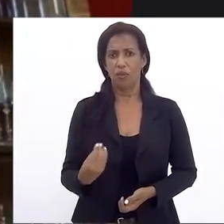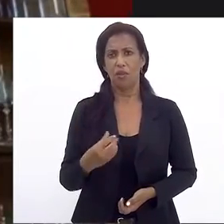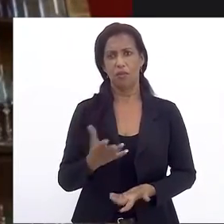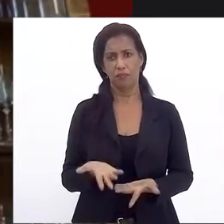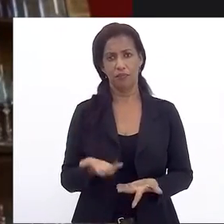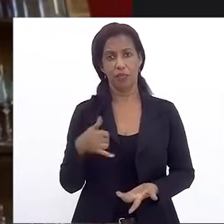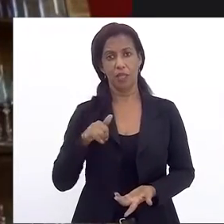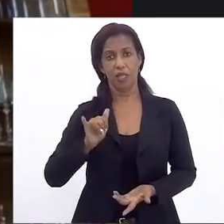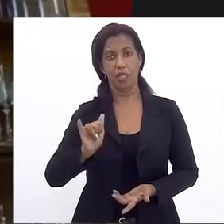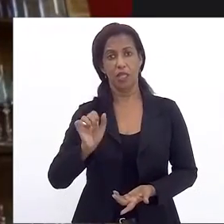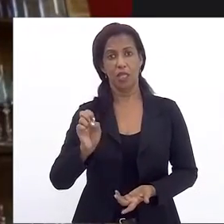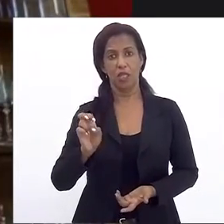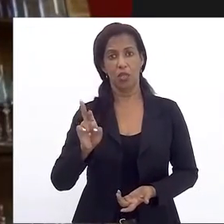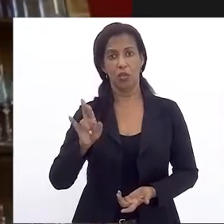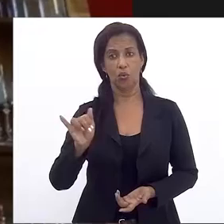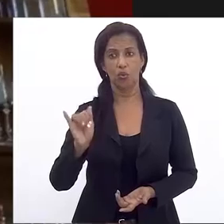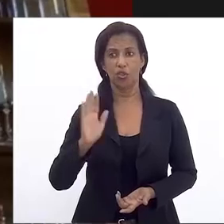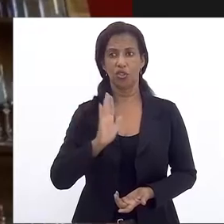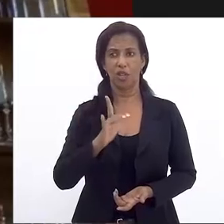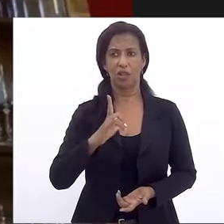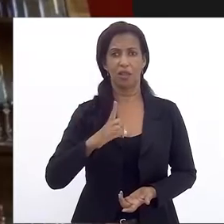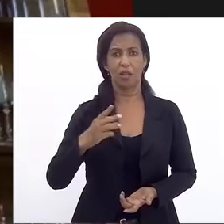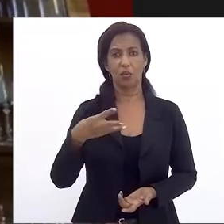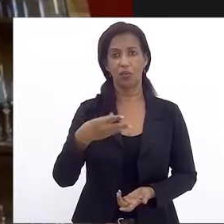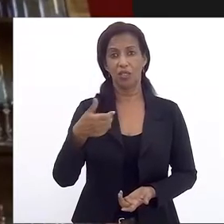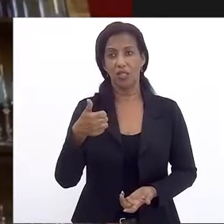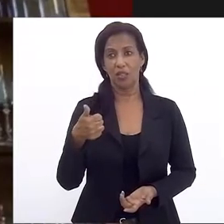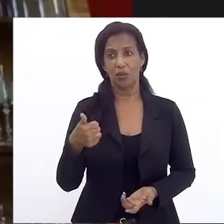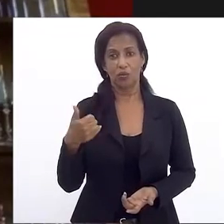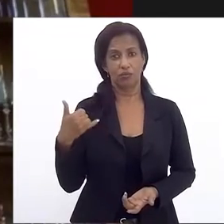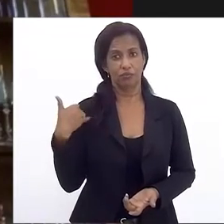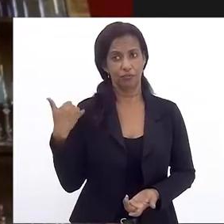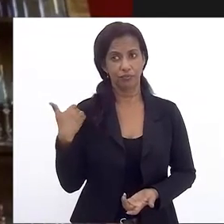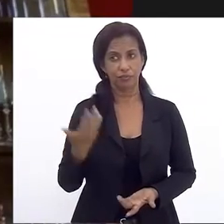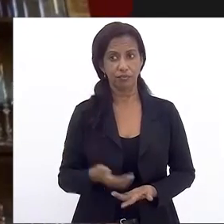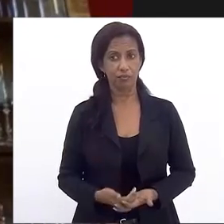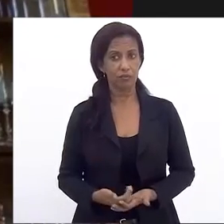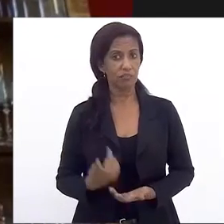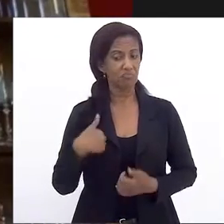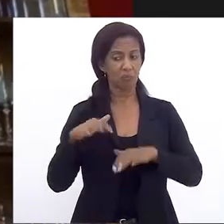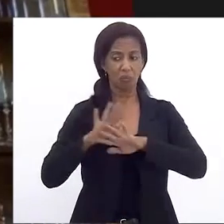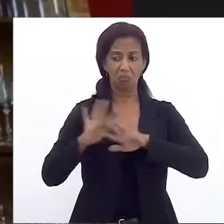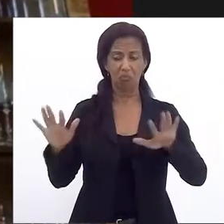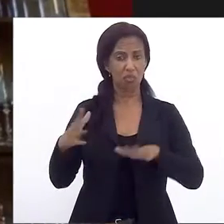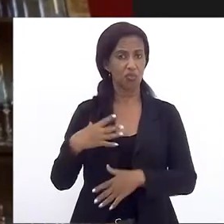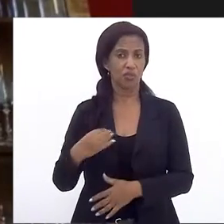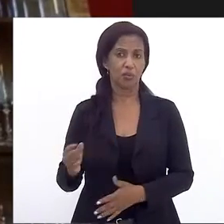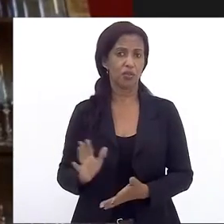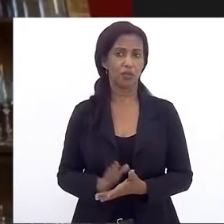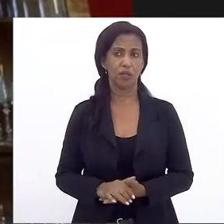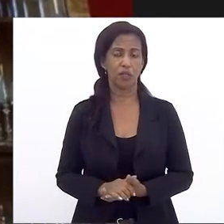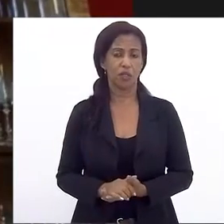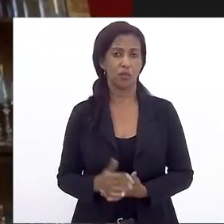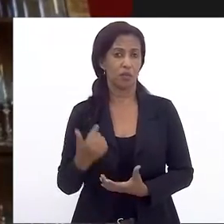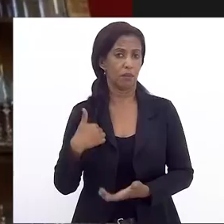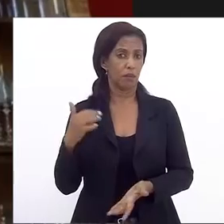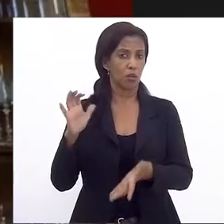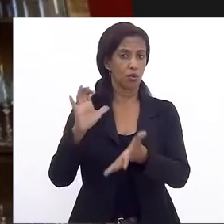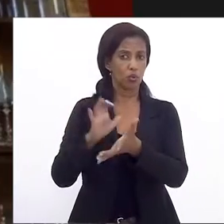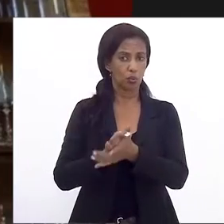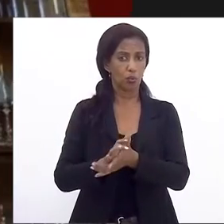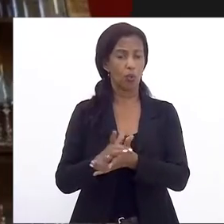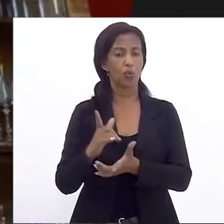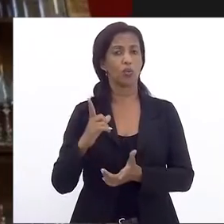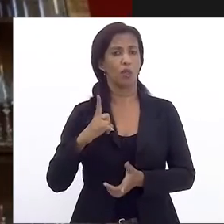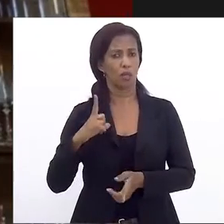com o DIU, tanto é que eu só tenho um filho, né, que é o Yuri, que hoje já tem 31 anos, e